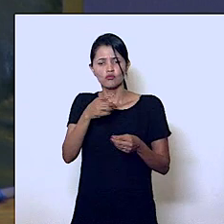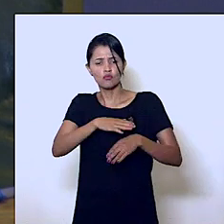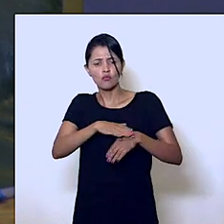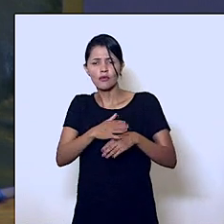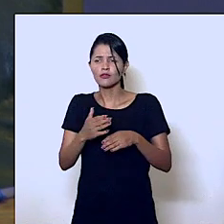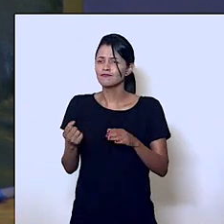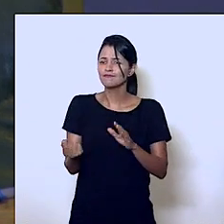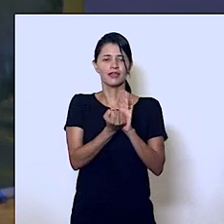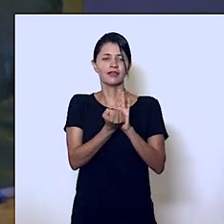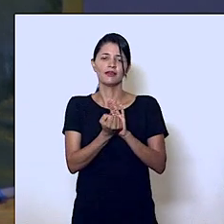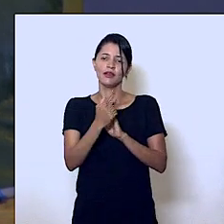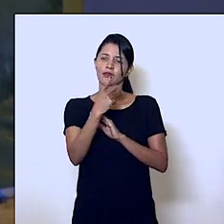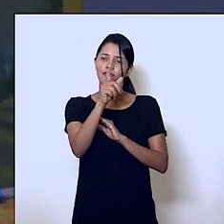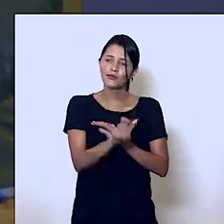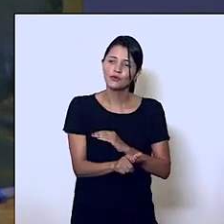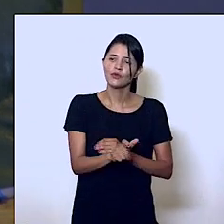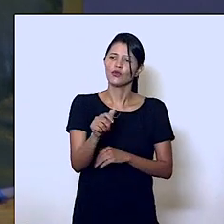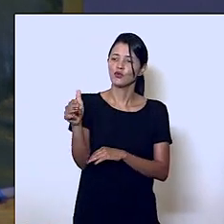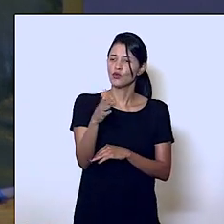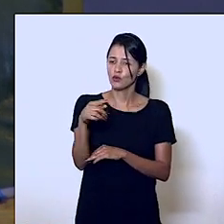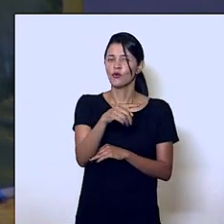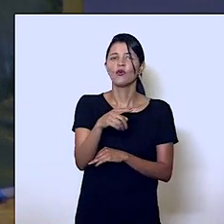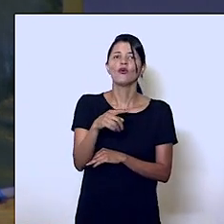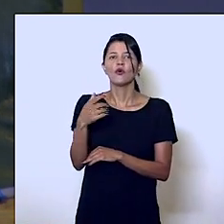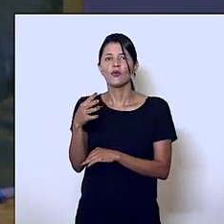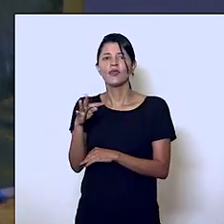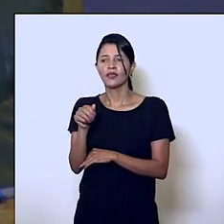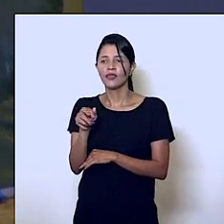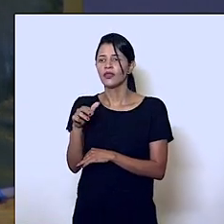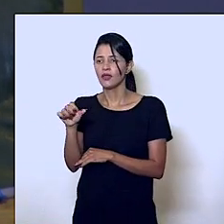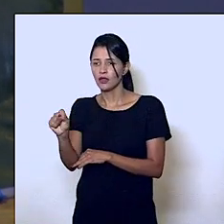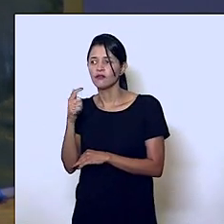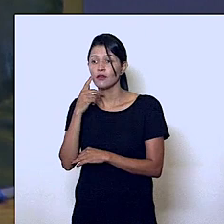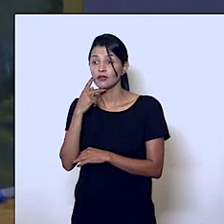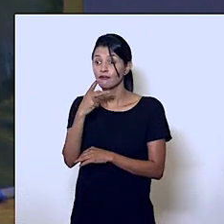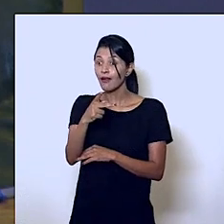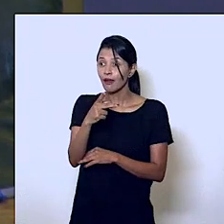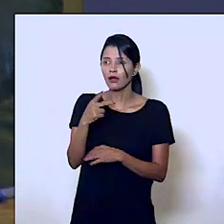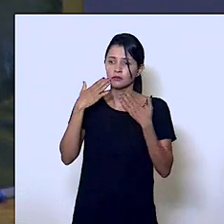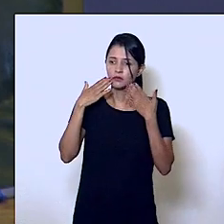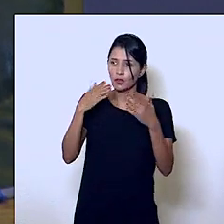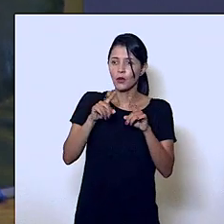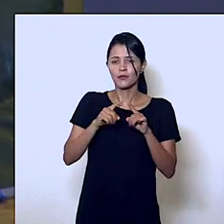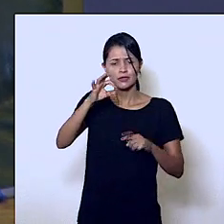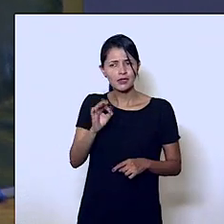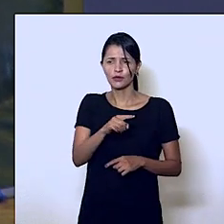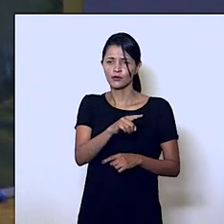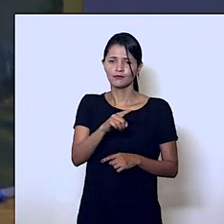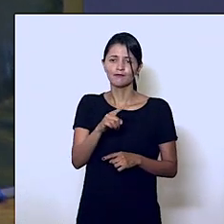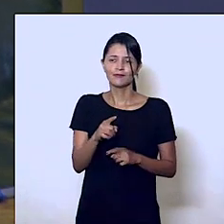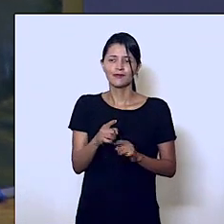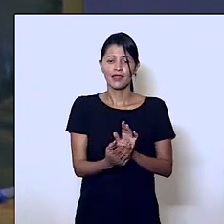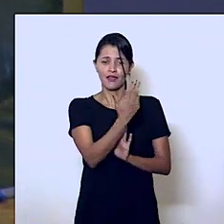Flecha de Lima a serem mencionados nas apresentações. Certamente, a figura do embaixador é muito maior e